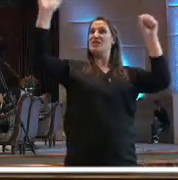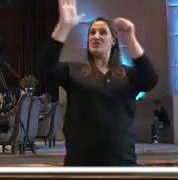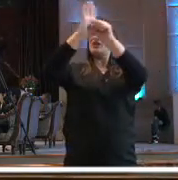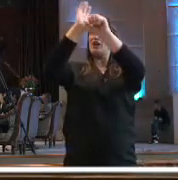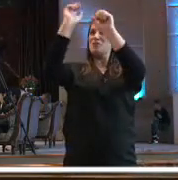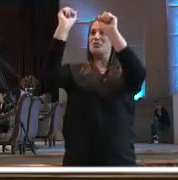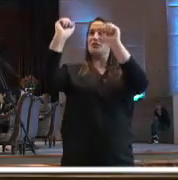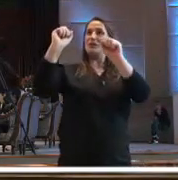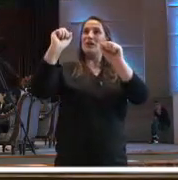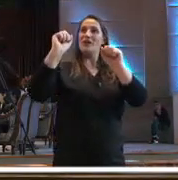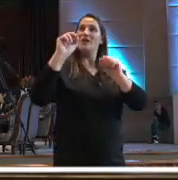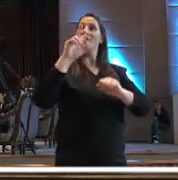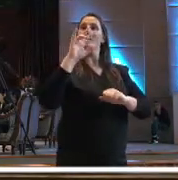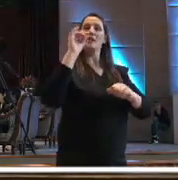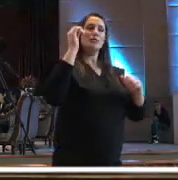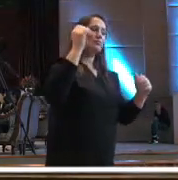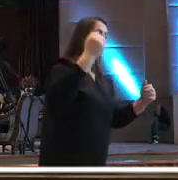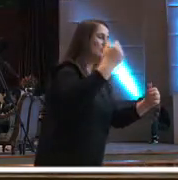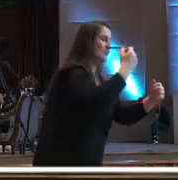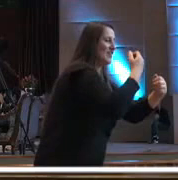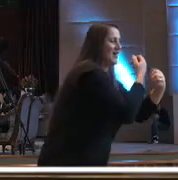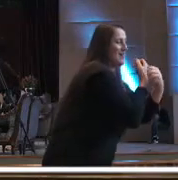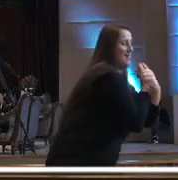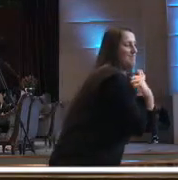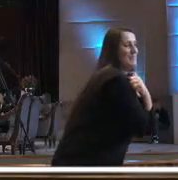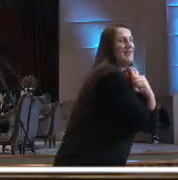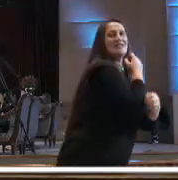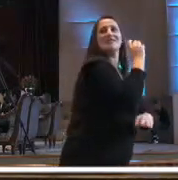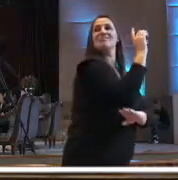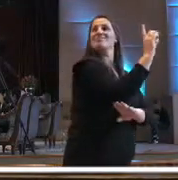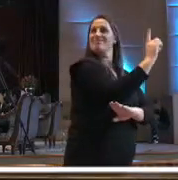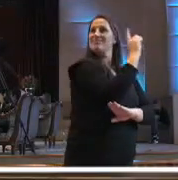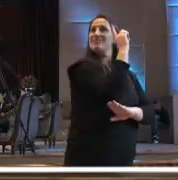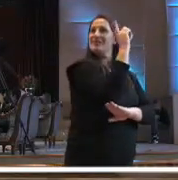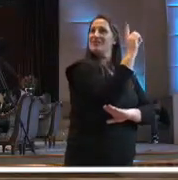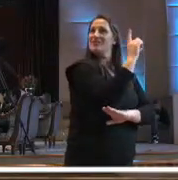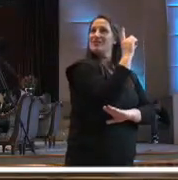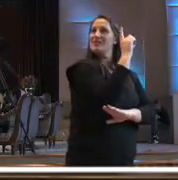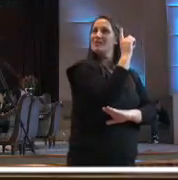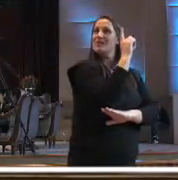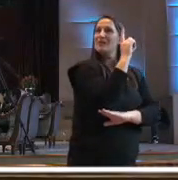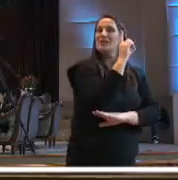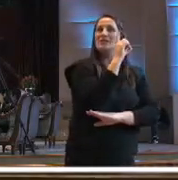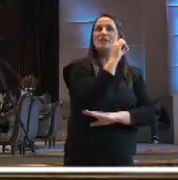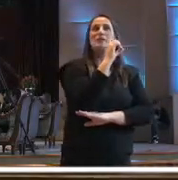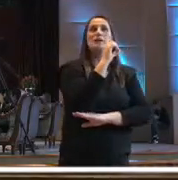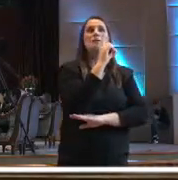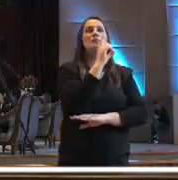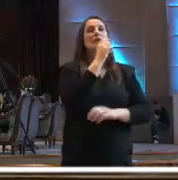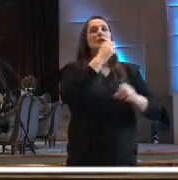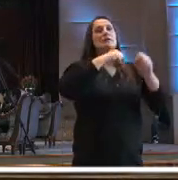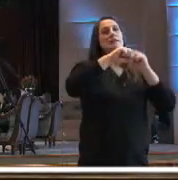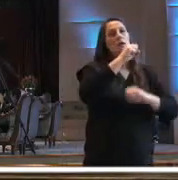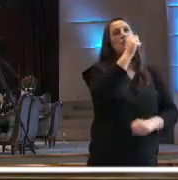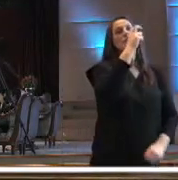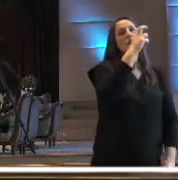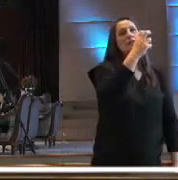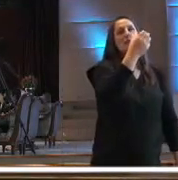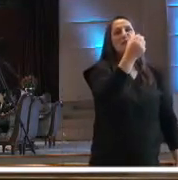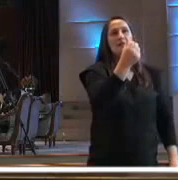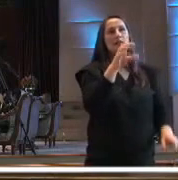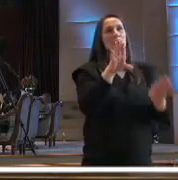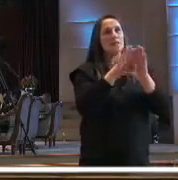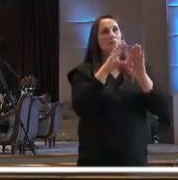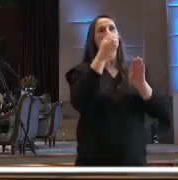Davi. E se a gente vai lendo o Salmo 56 e o Salmo 34, a gente vai ver que ele vai dizer: olha, agora eu vou aprender